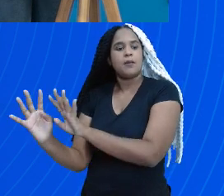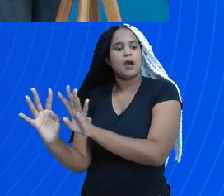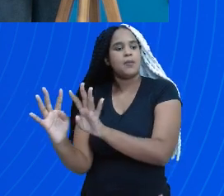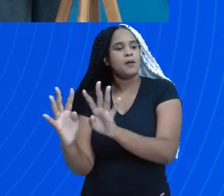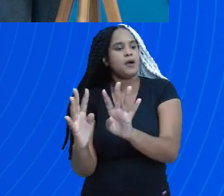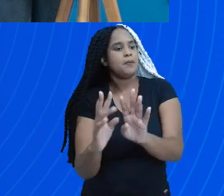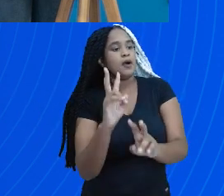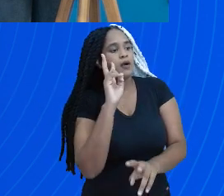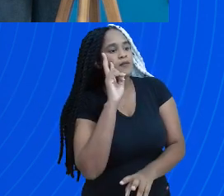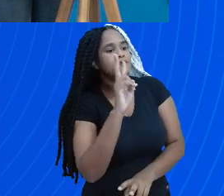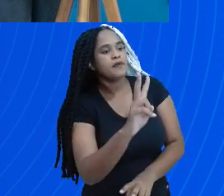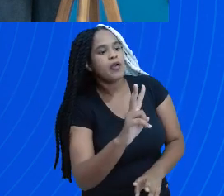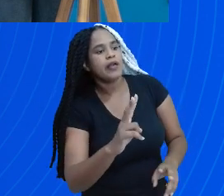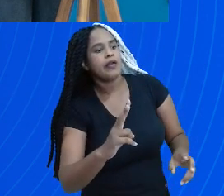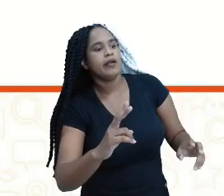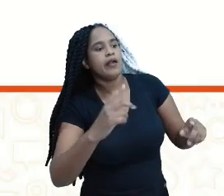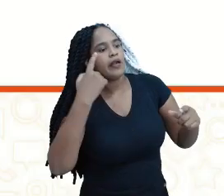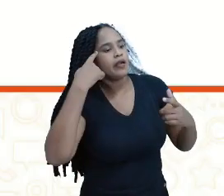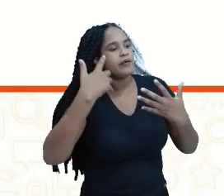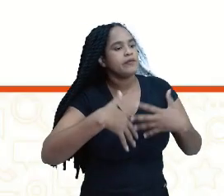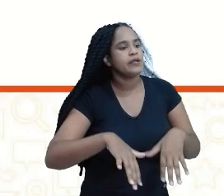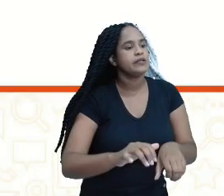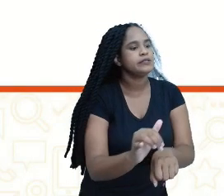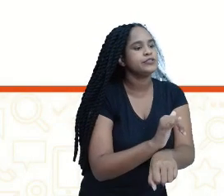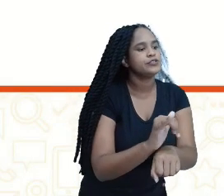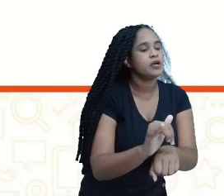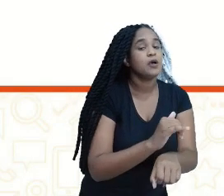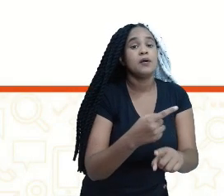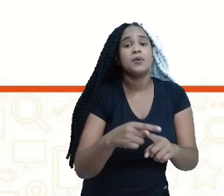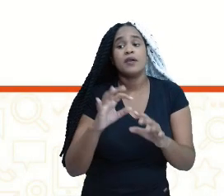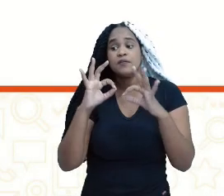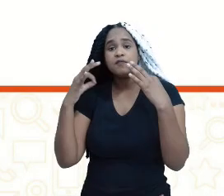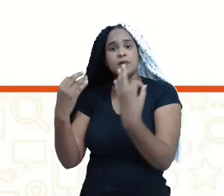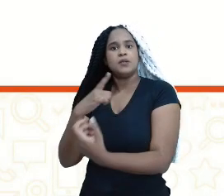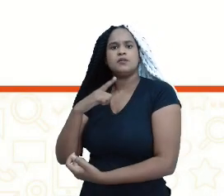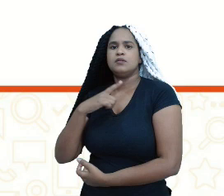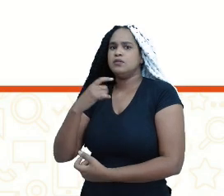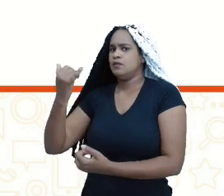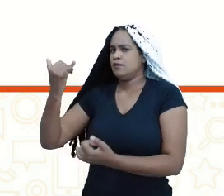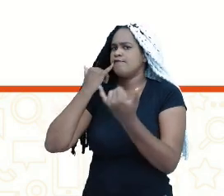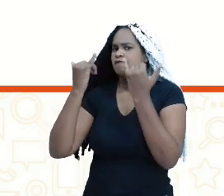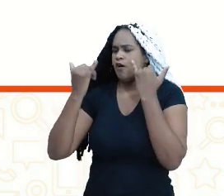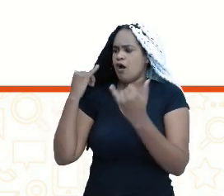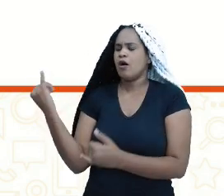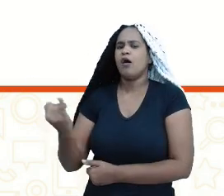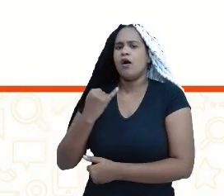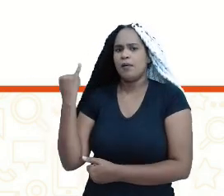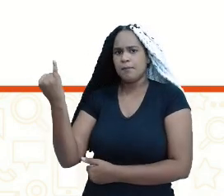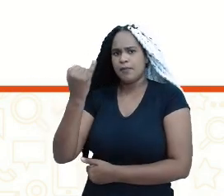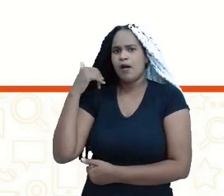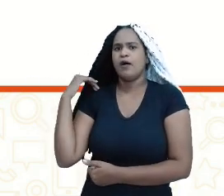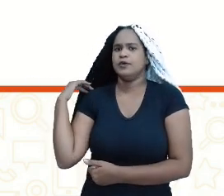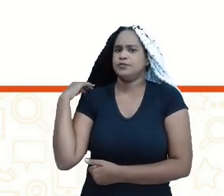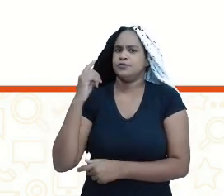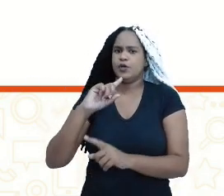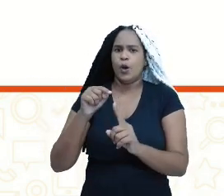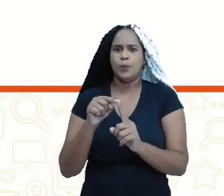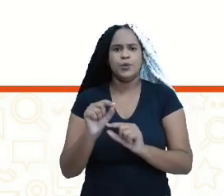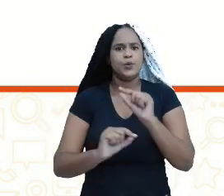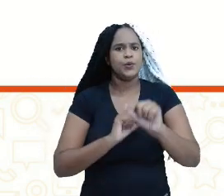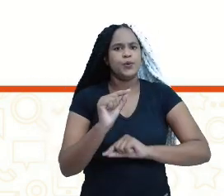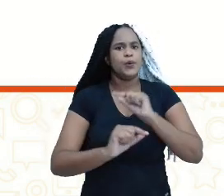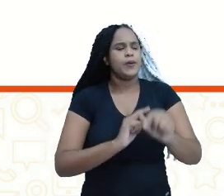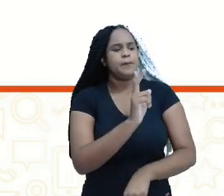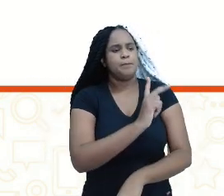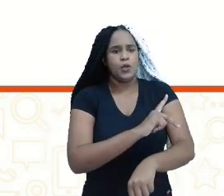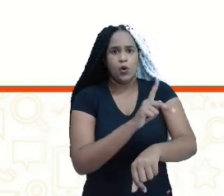sobre algumas estratégias, porque a família sempre traz informações importantes e significativas para que o professor, no